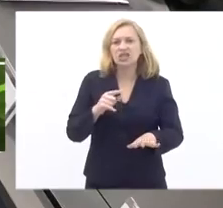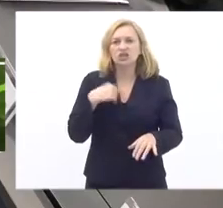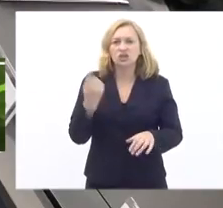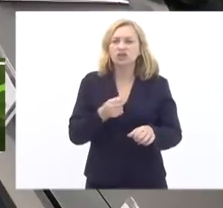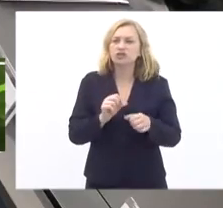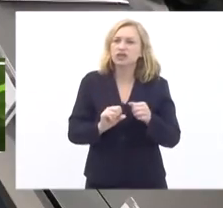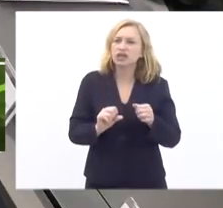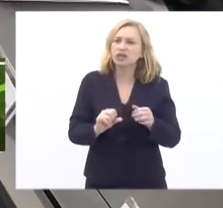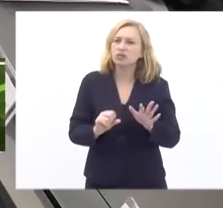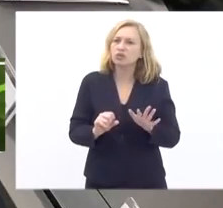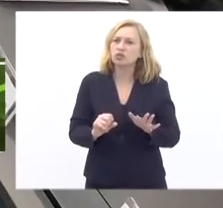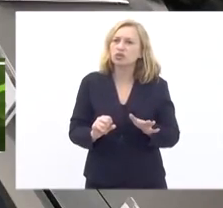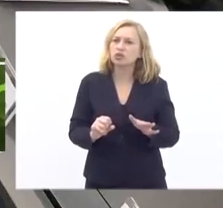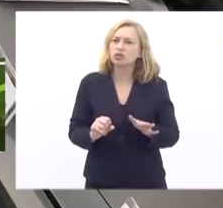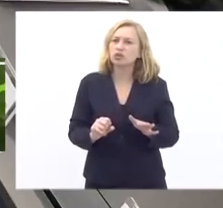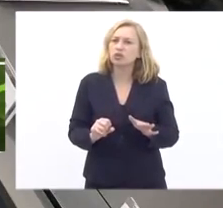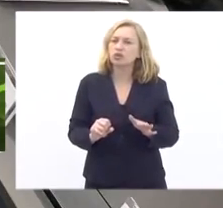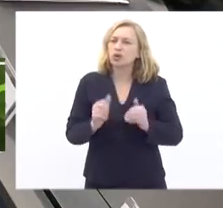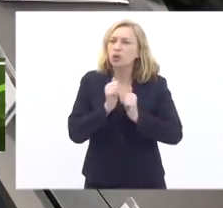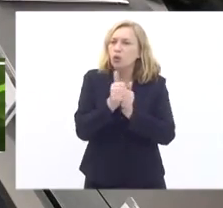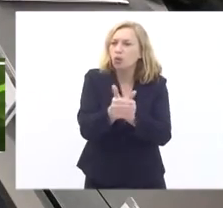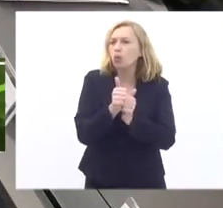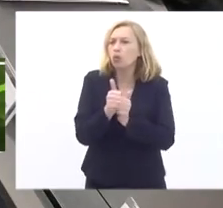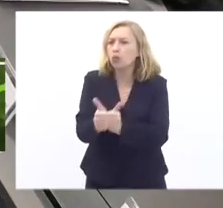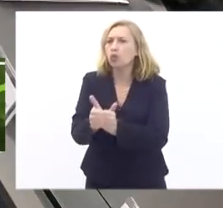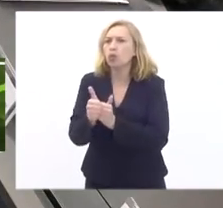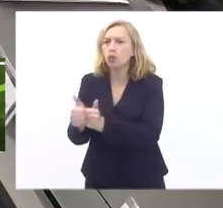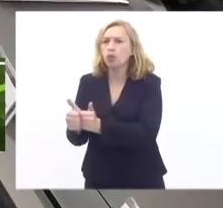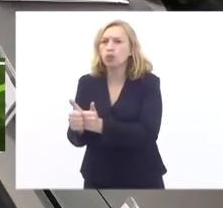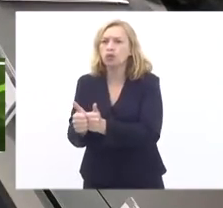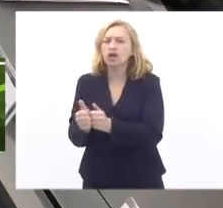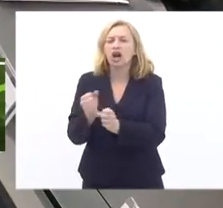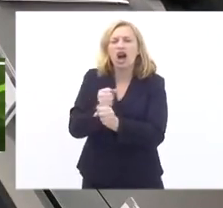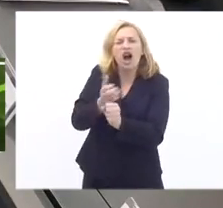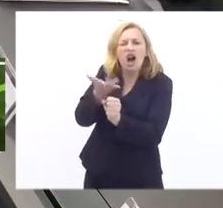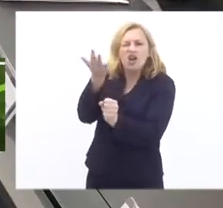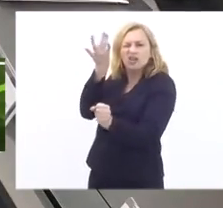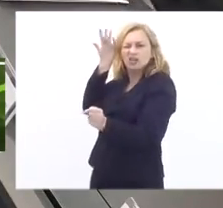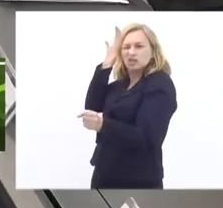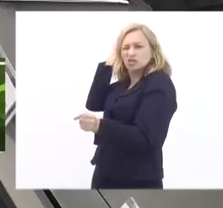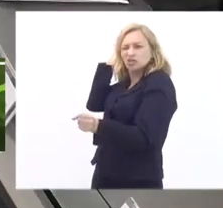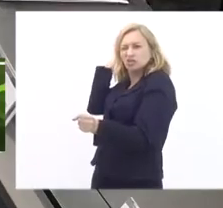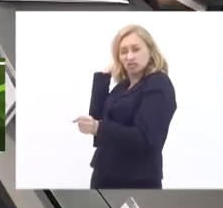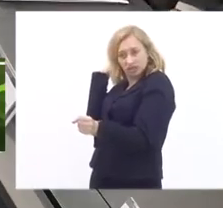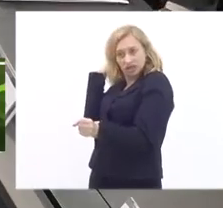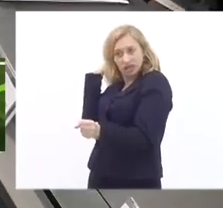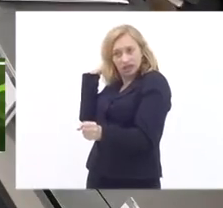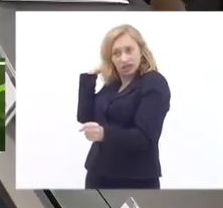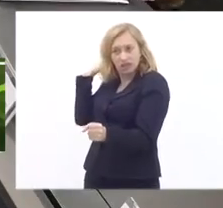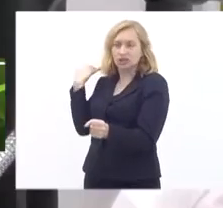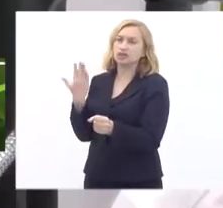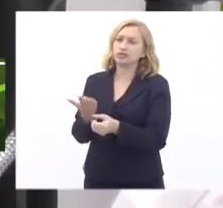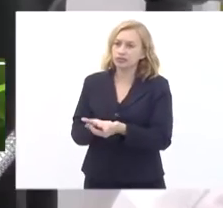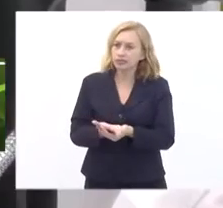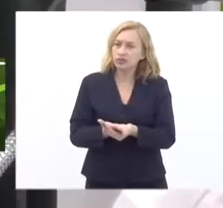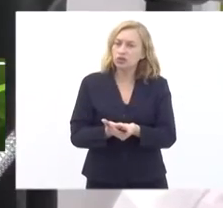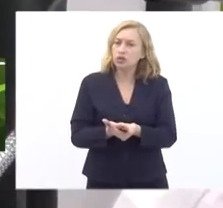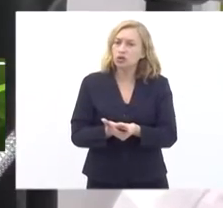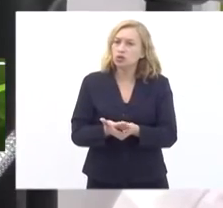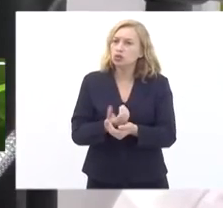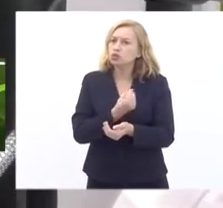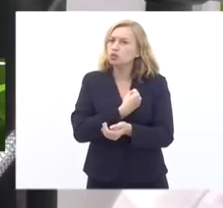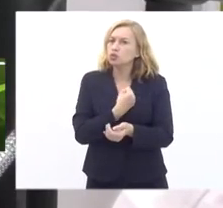fizermos o acompanhamento de anos atrás do